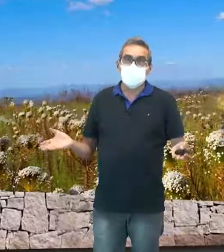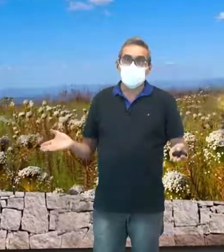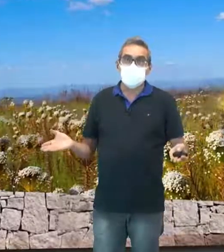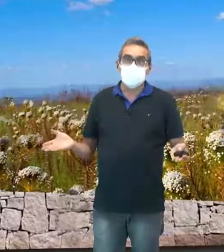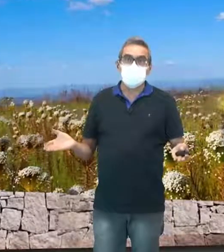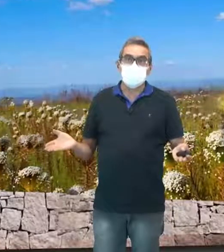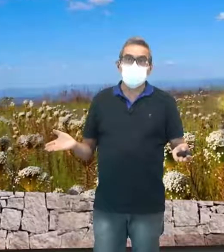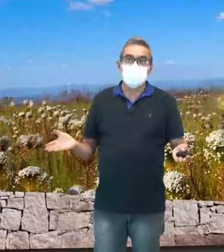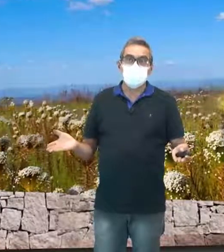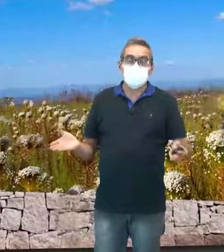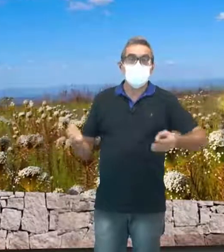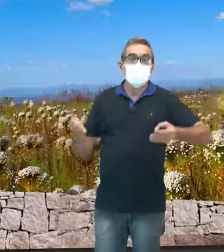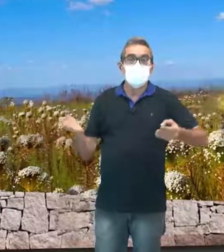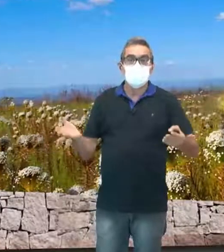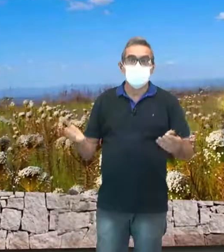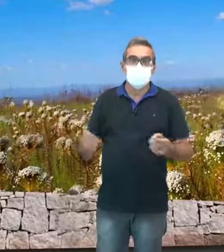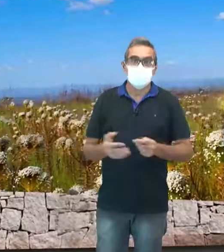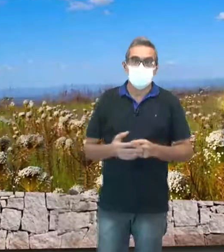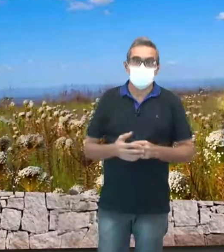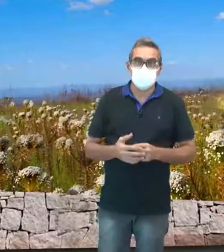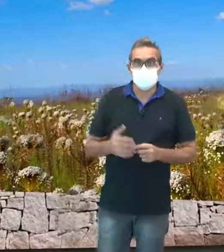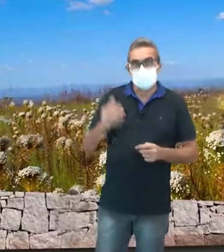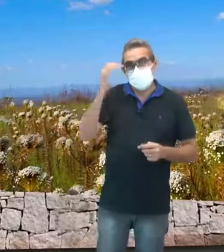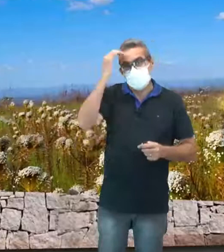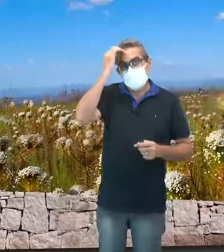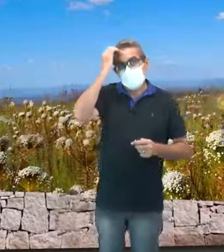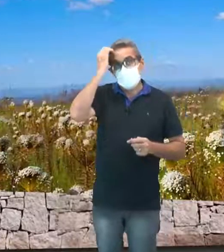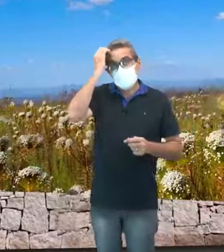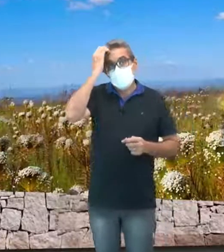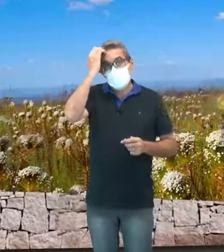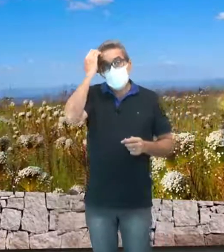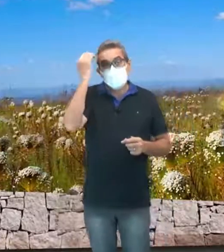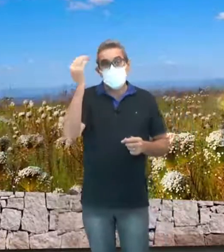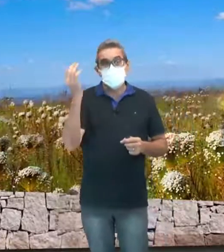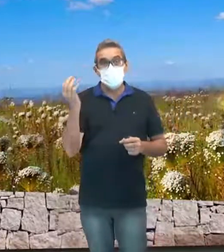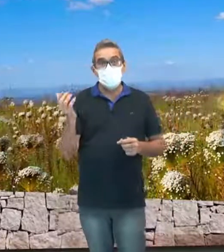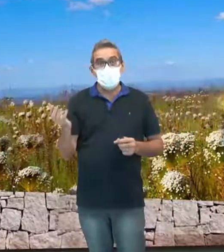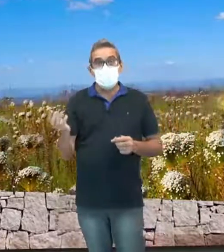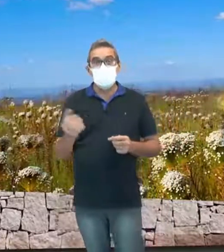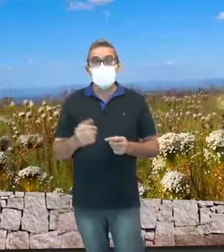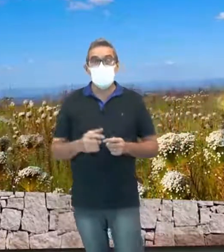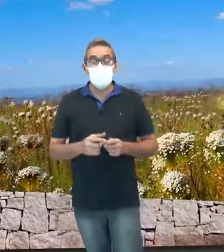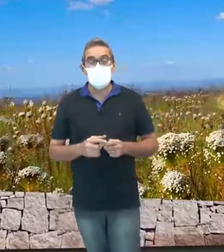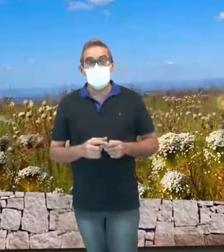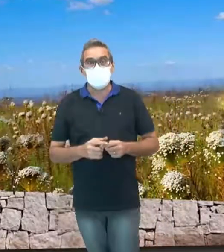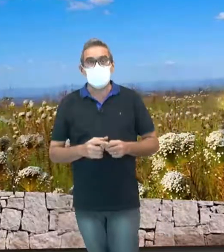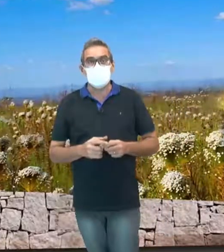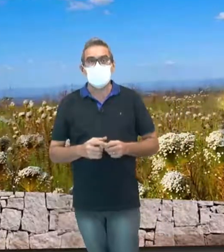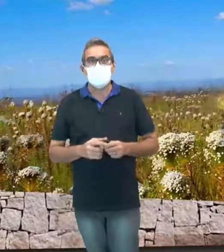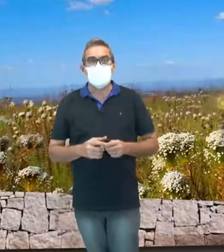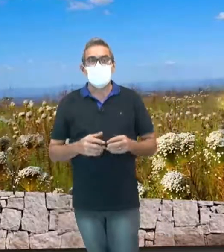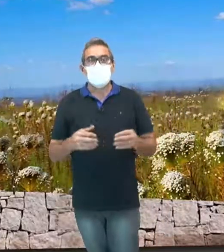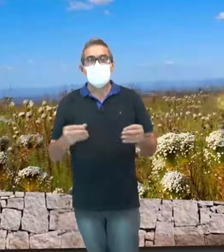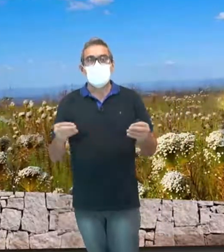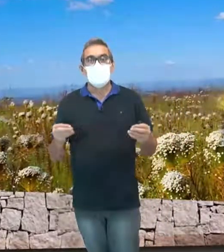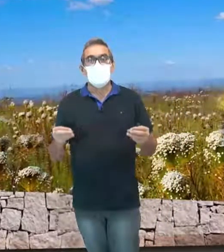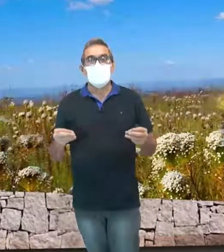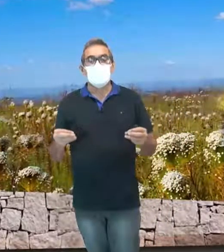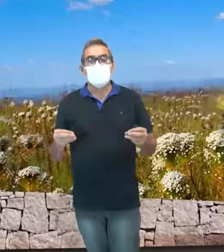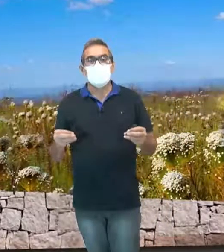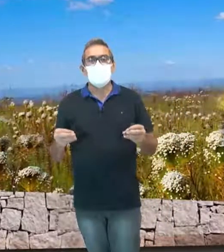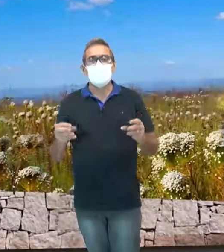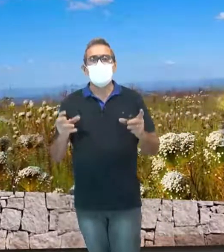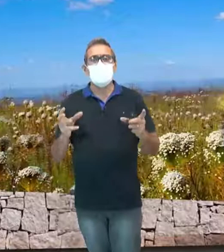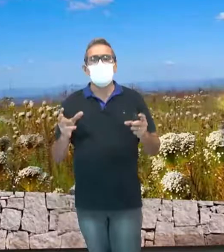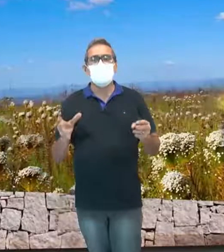Tá? O uso dos combustíveis fósseis. Quando você vai a um supermercado, que